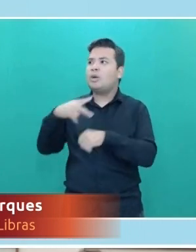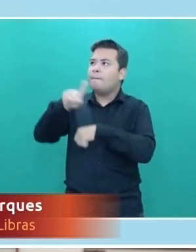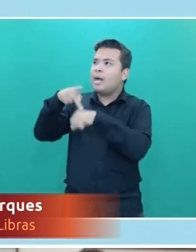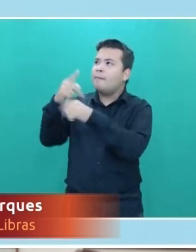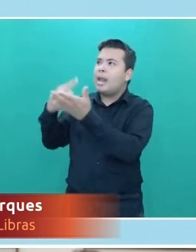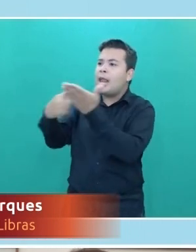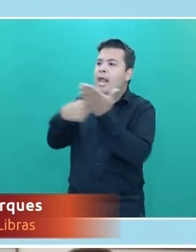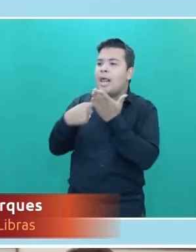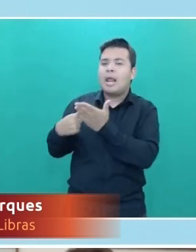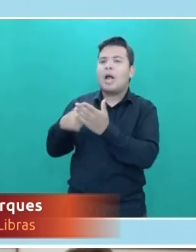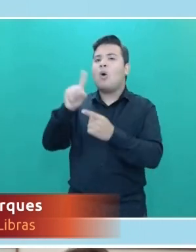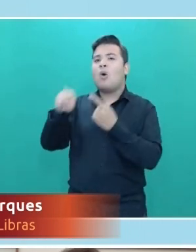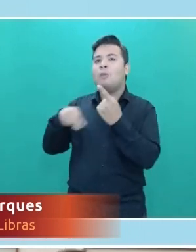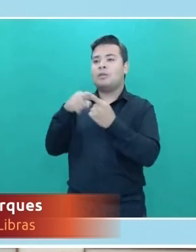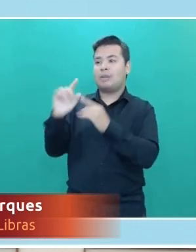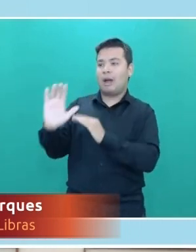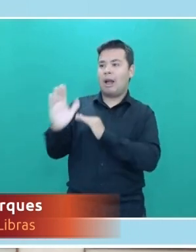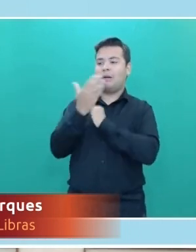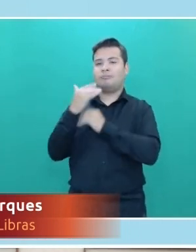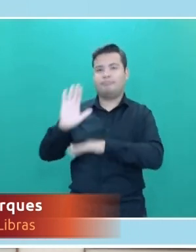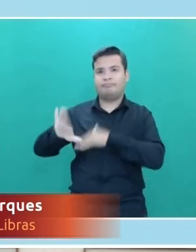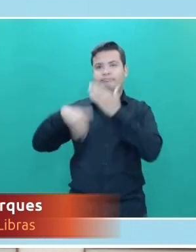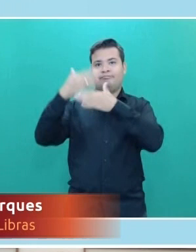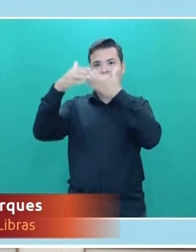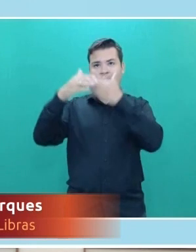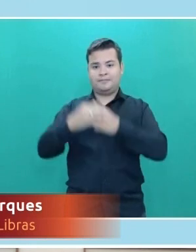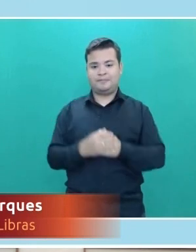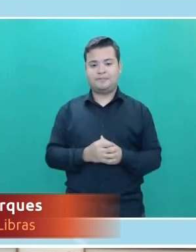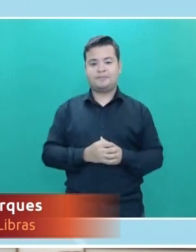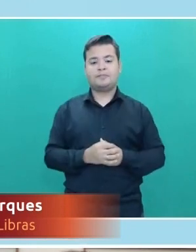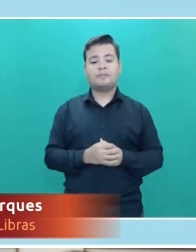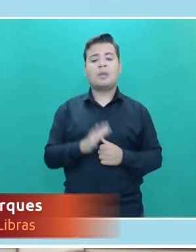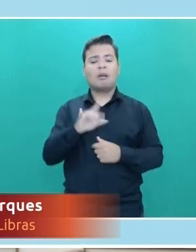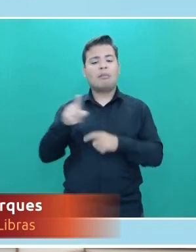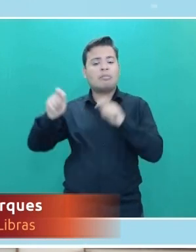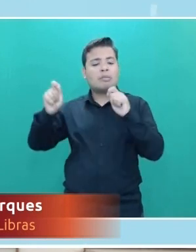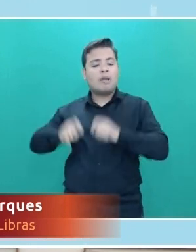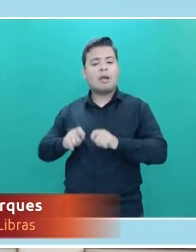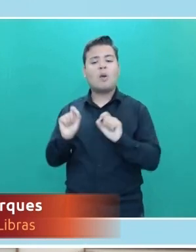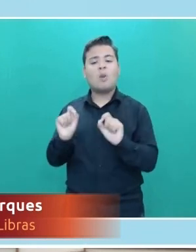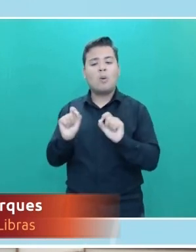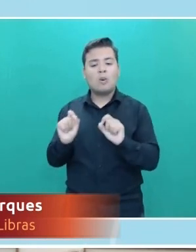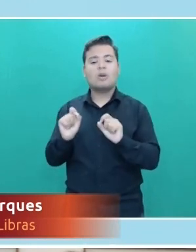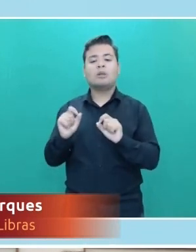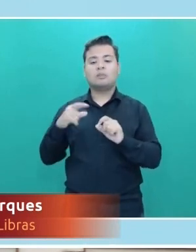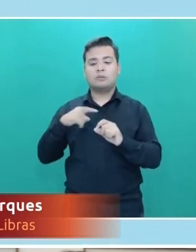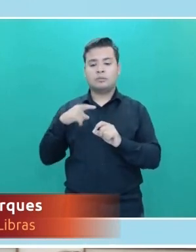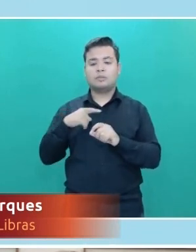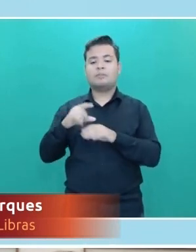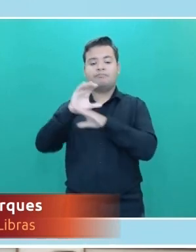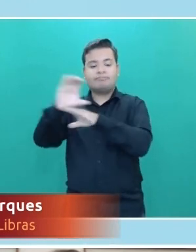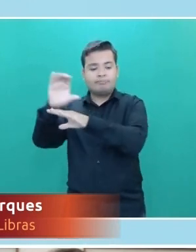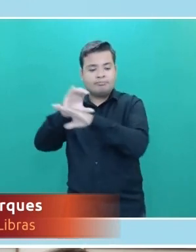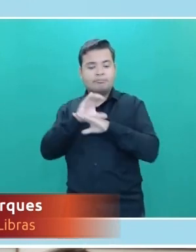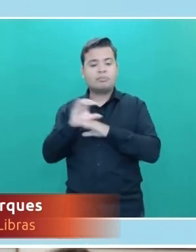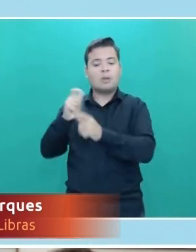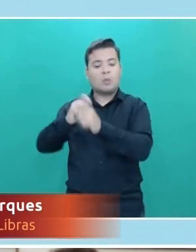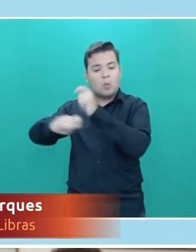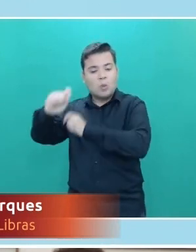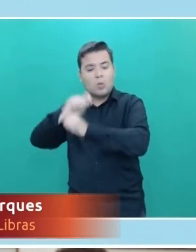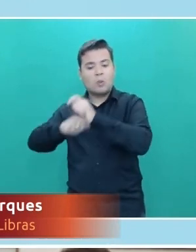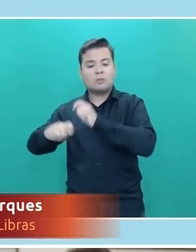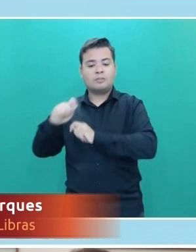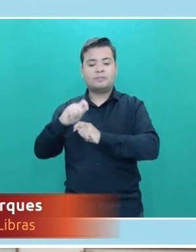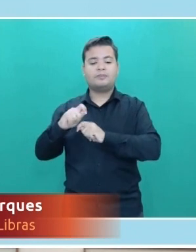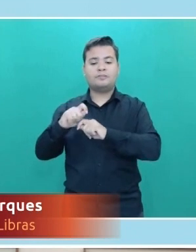O que a política externa pode fazer? Tecnologia exterior, investimento externo, comércio, abertura de mercado, cooperação técnica.